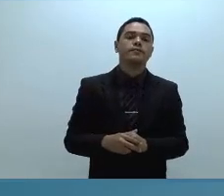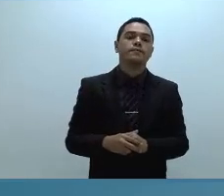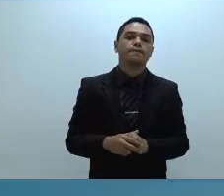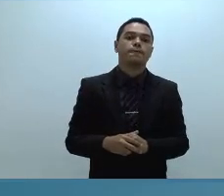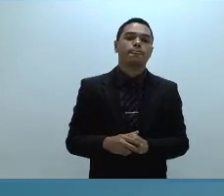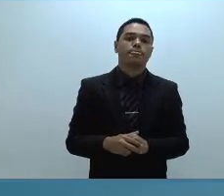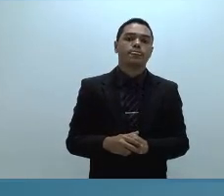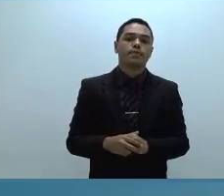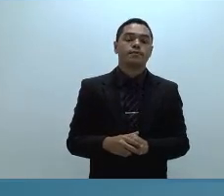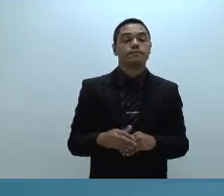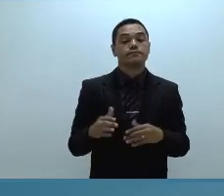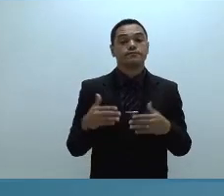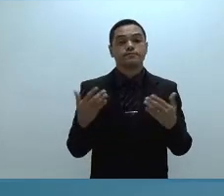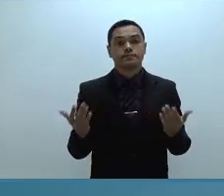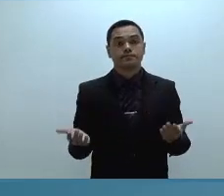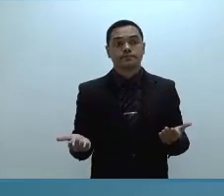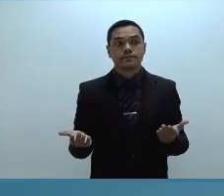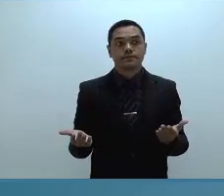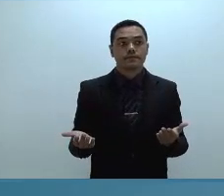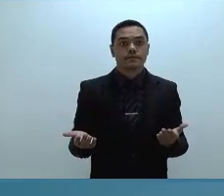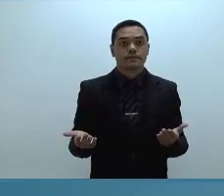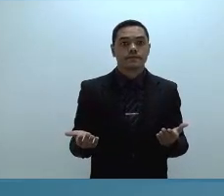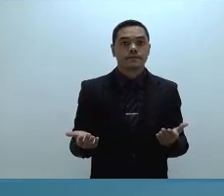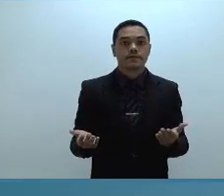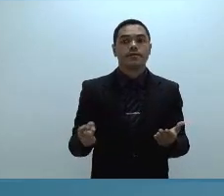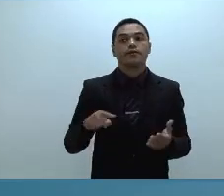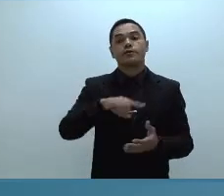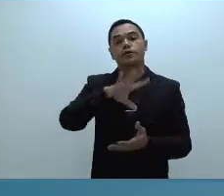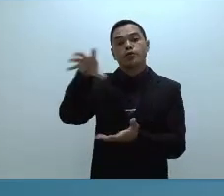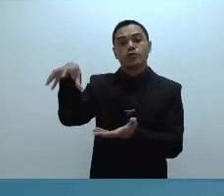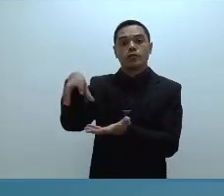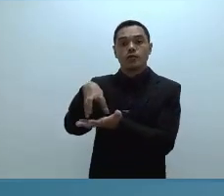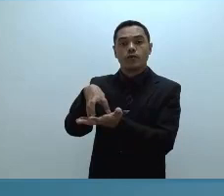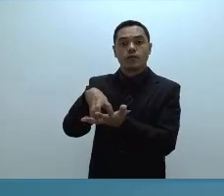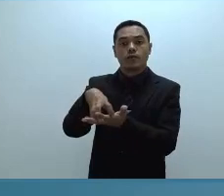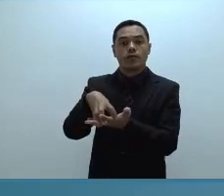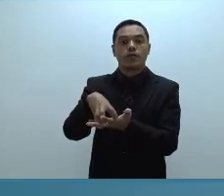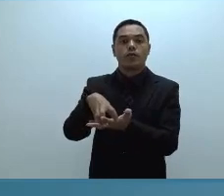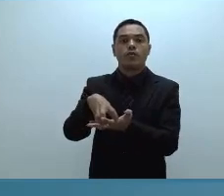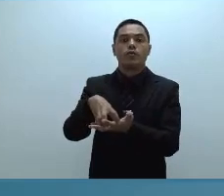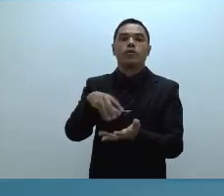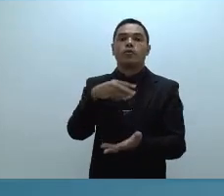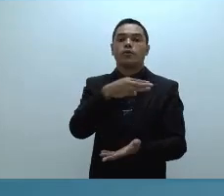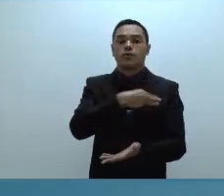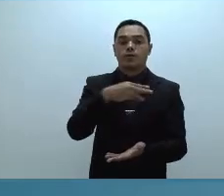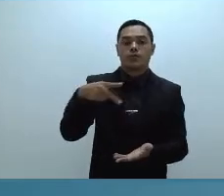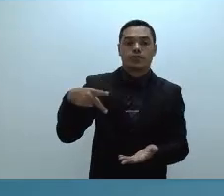No mesmo sentido, o órgão ministerial se manifestou. Documento